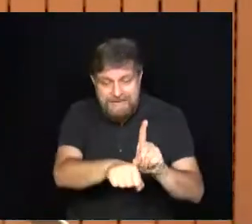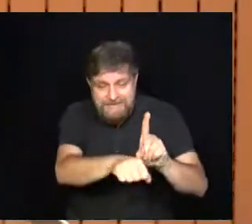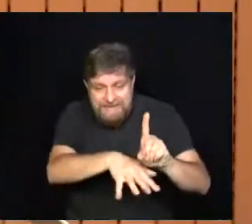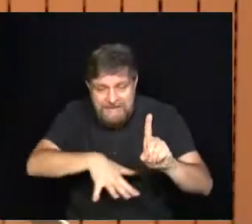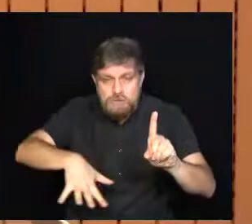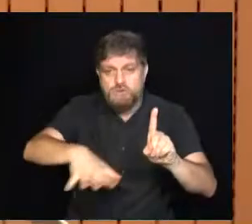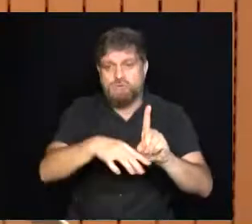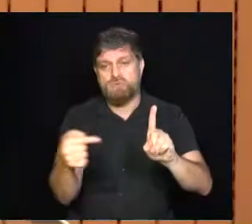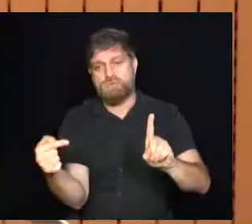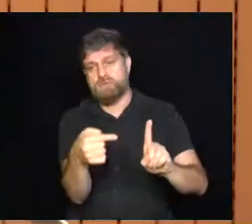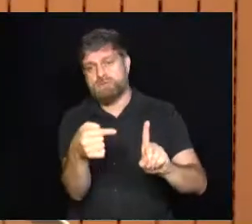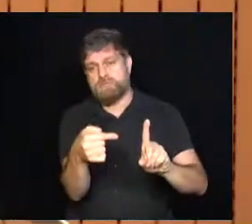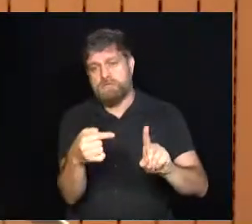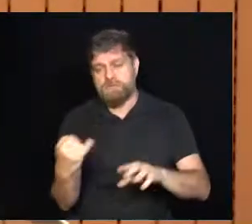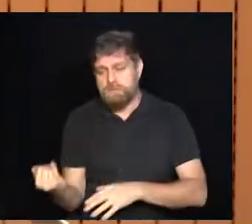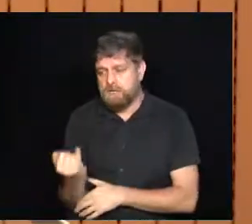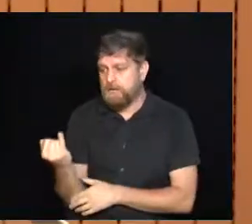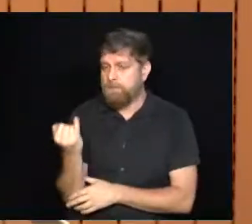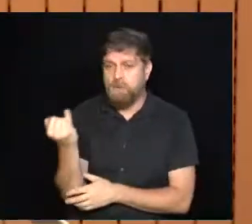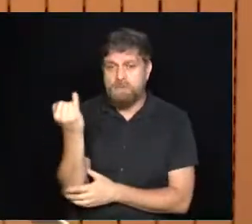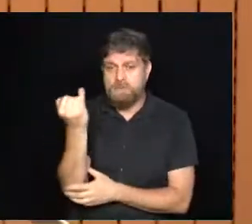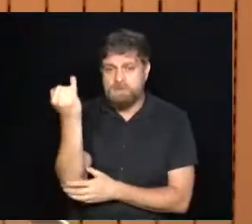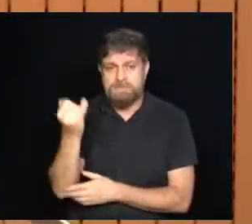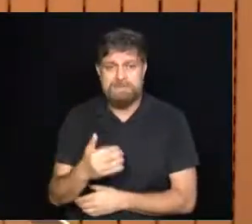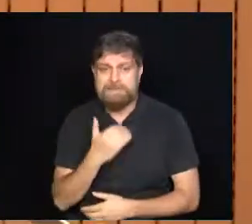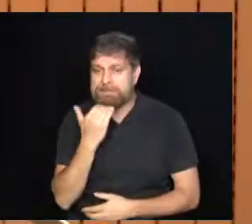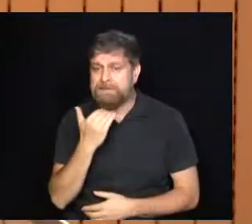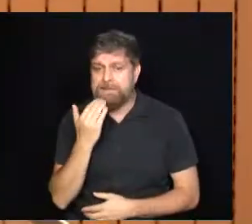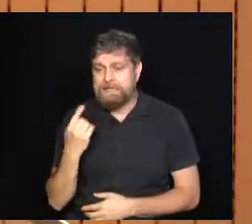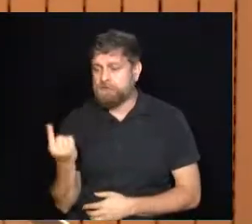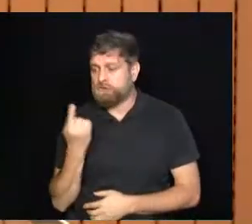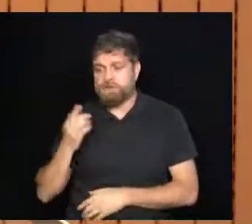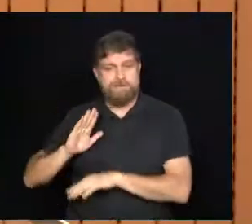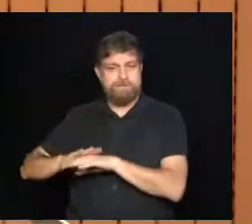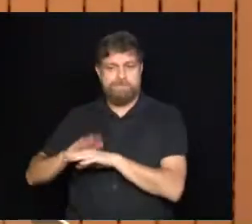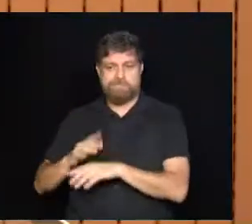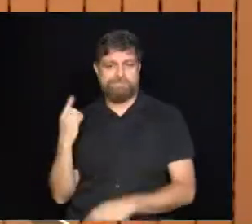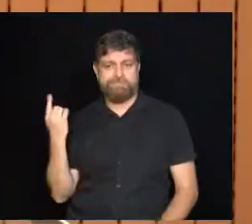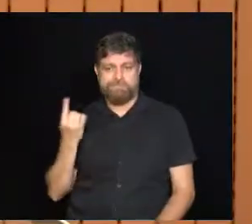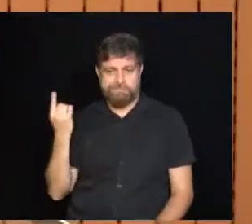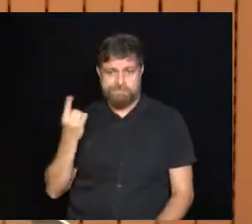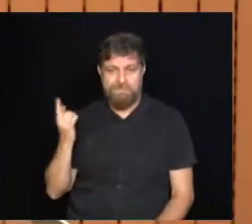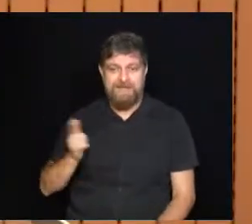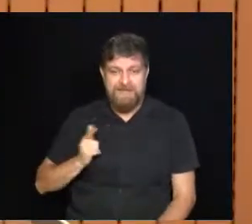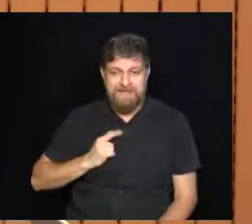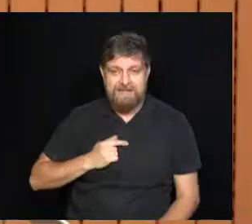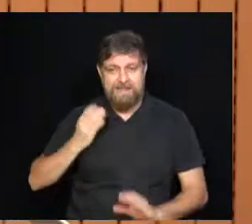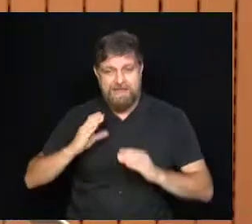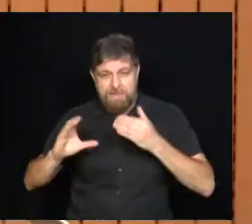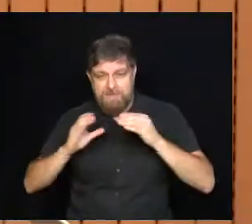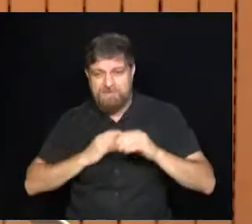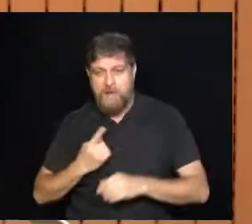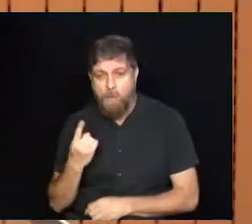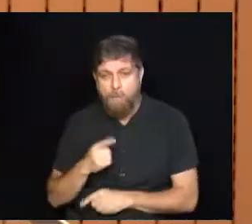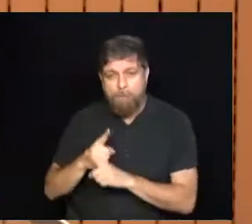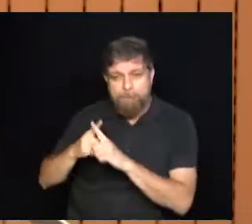é importantíssimo. Ninguém faz nada sozinho, né? Não é à toa que uma andorinha só não faz